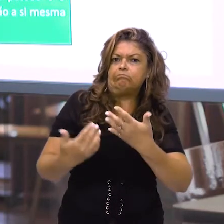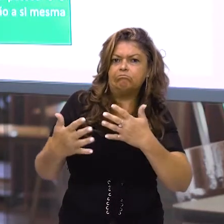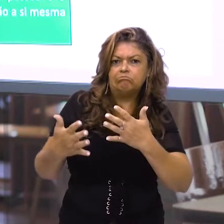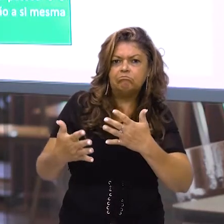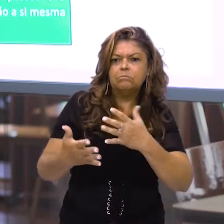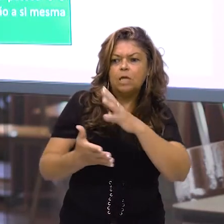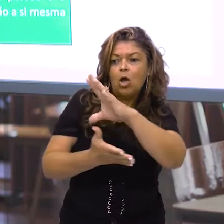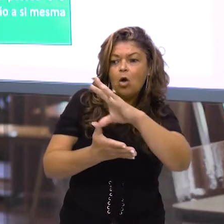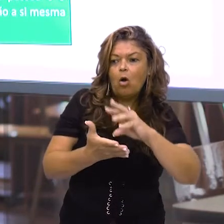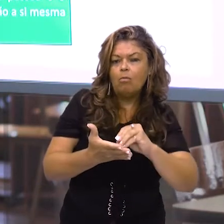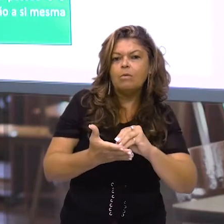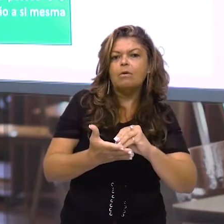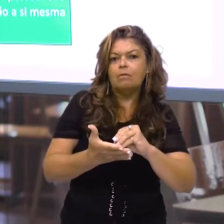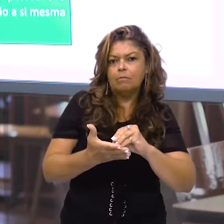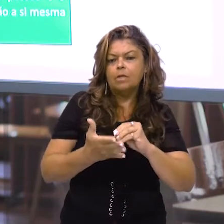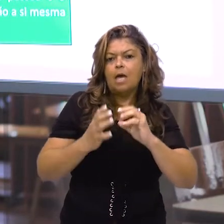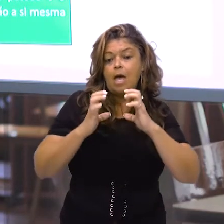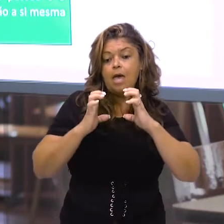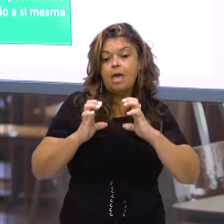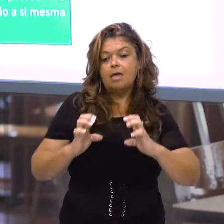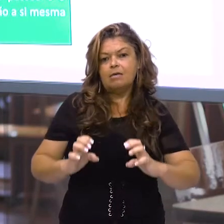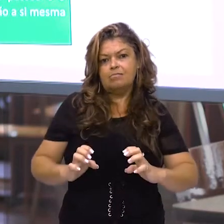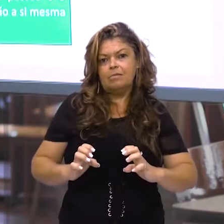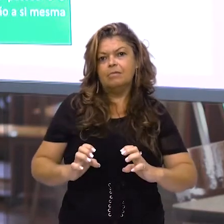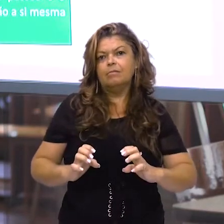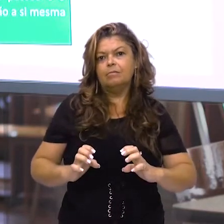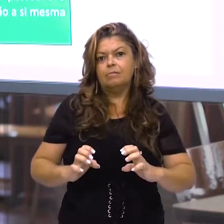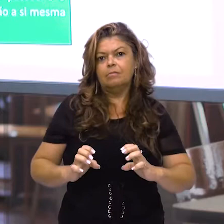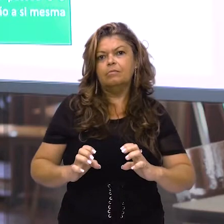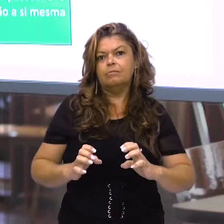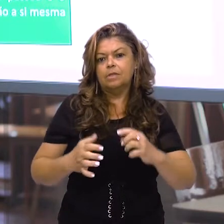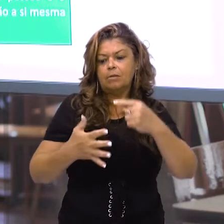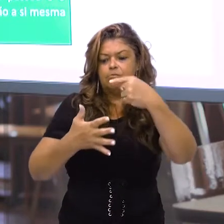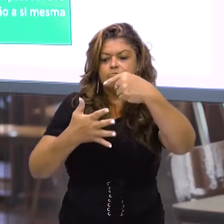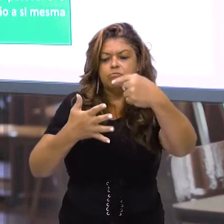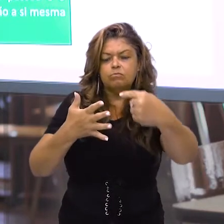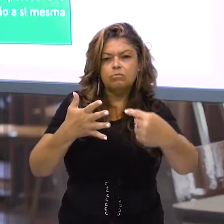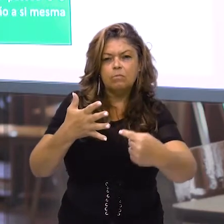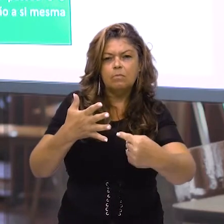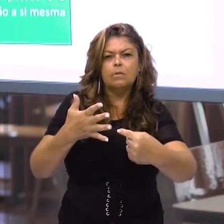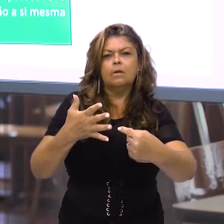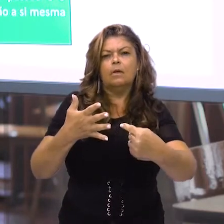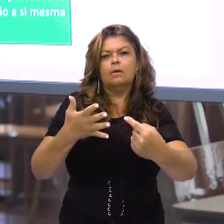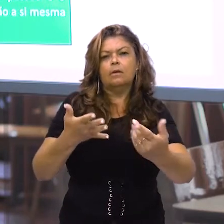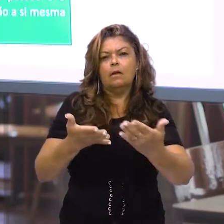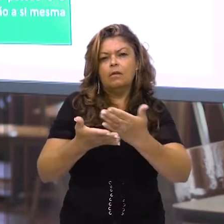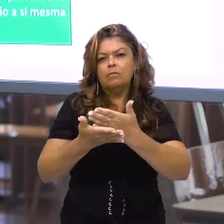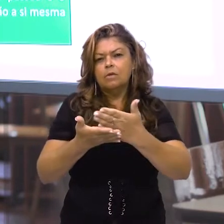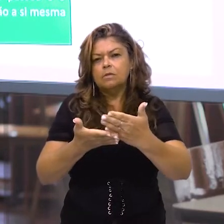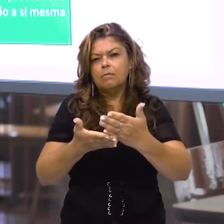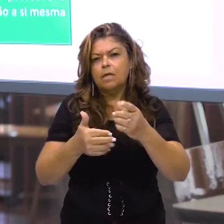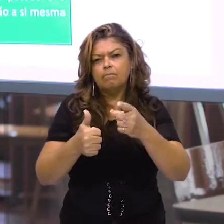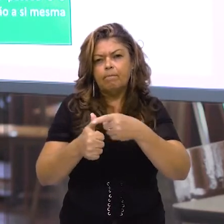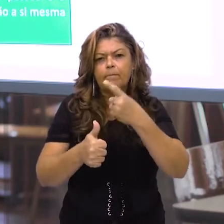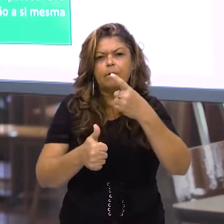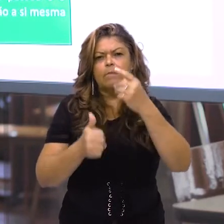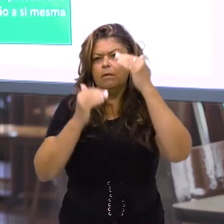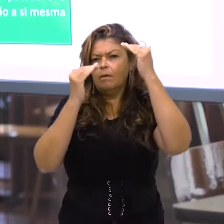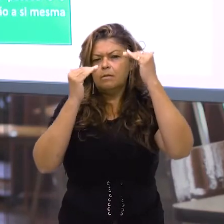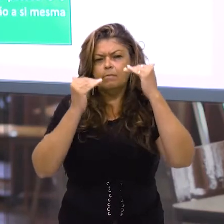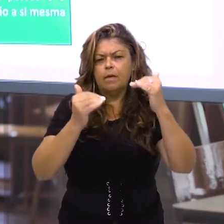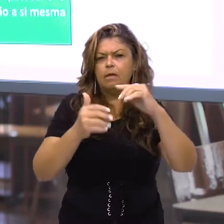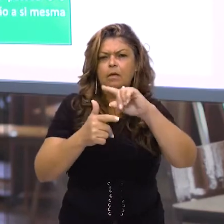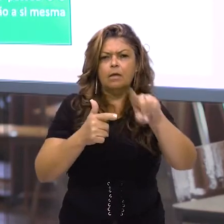modelo de convivência. Então, a ética, como um conjunto de princípios,